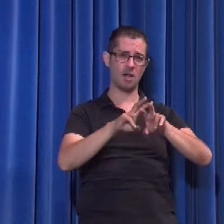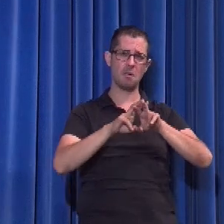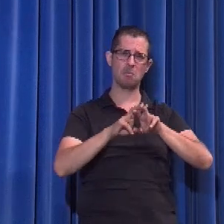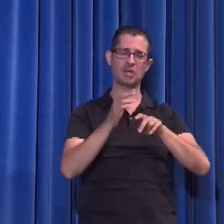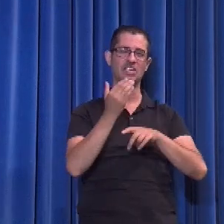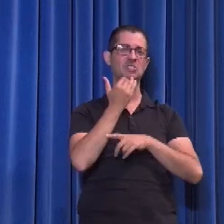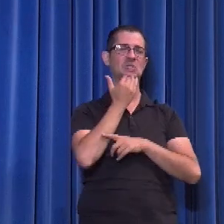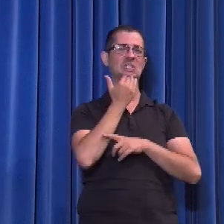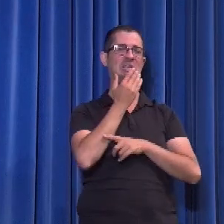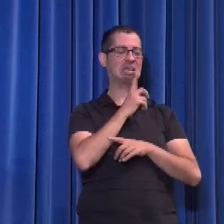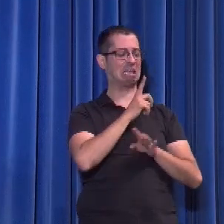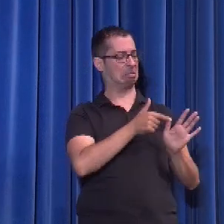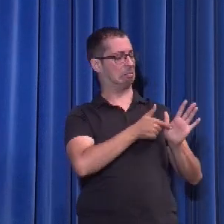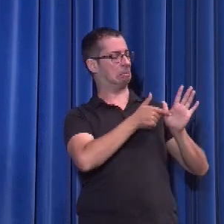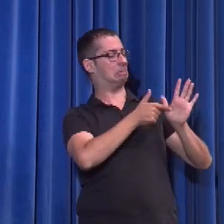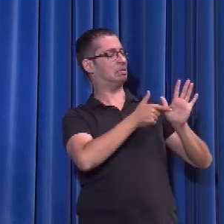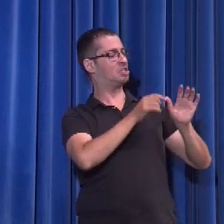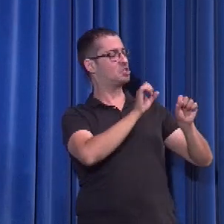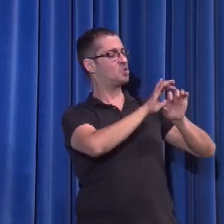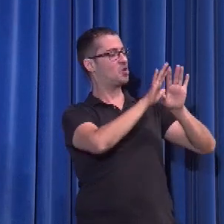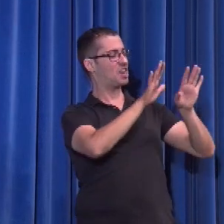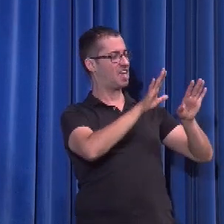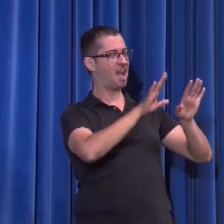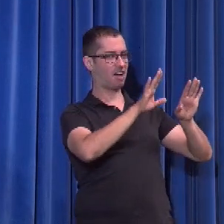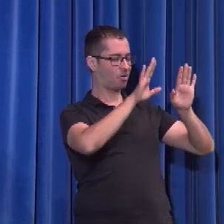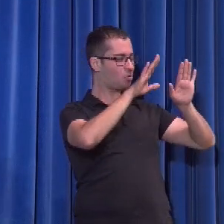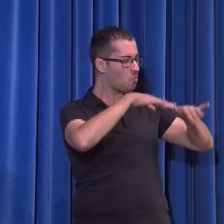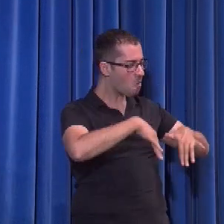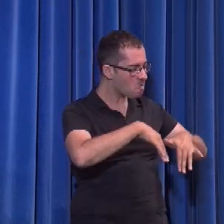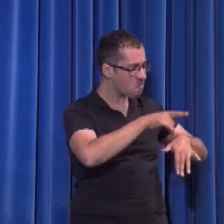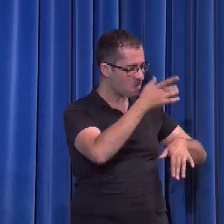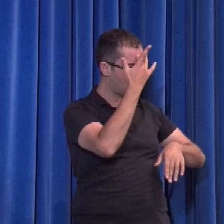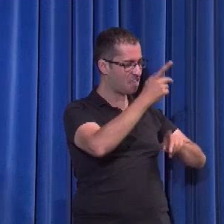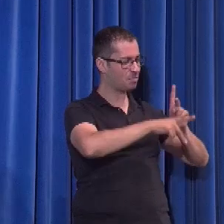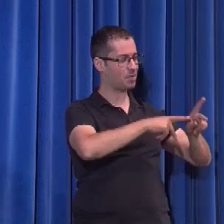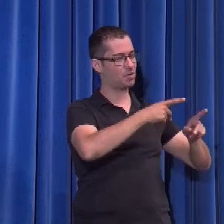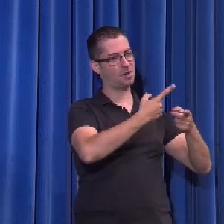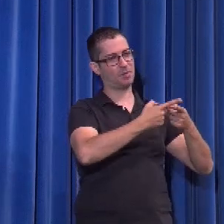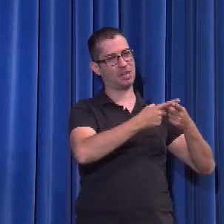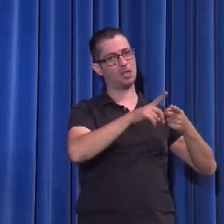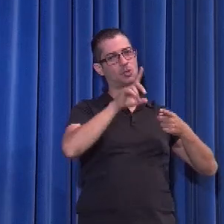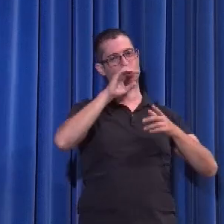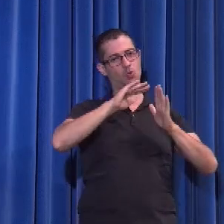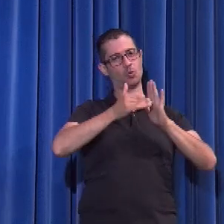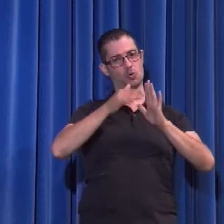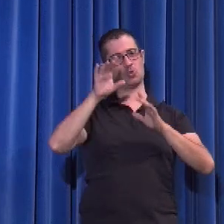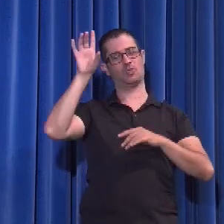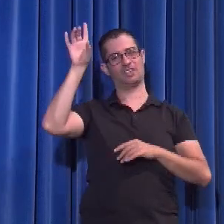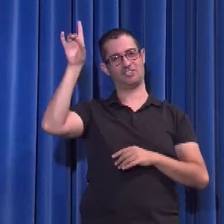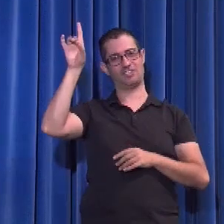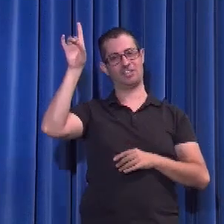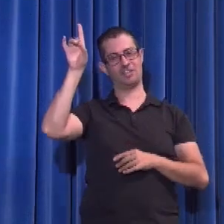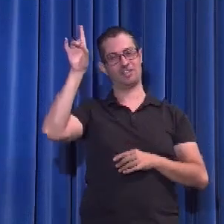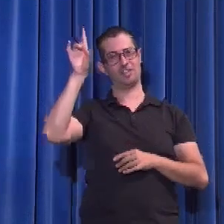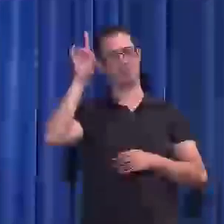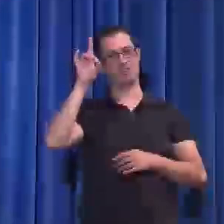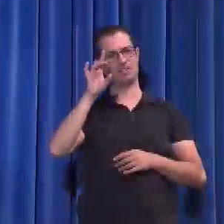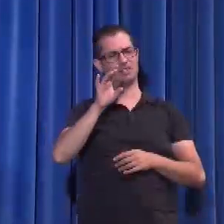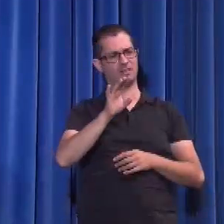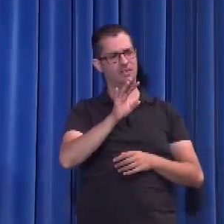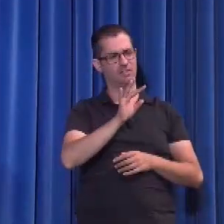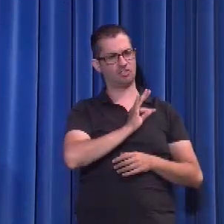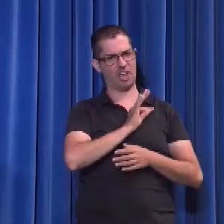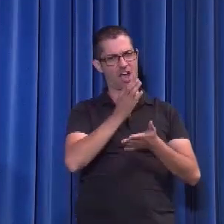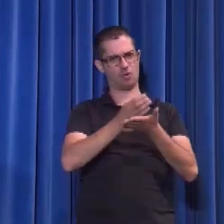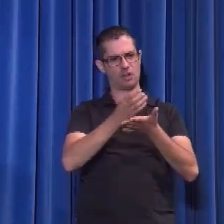se glorie nos homens, porque tudo é vosso. Tiago, capítulo 3, versículo 13 a 16. Deus